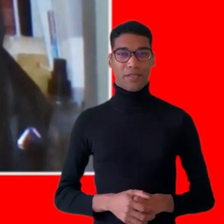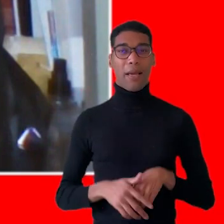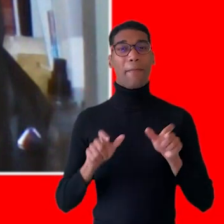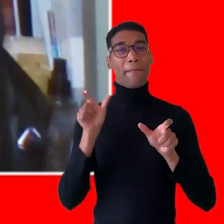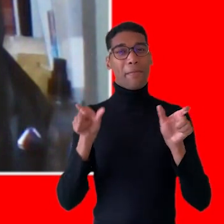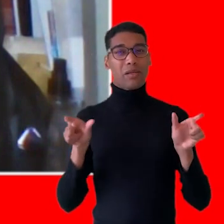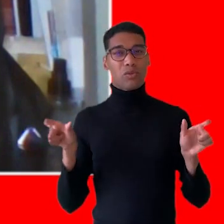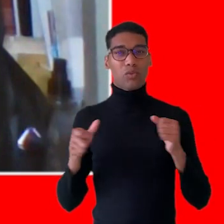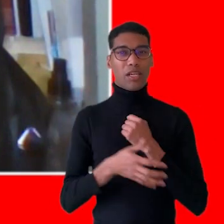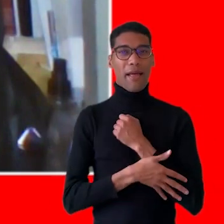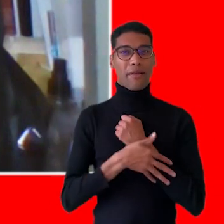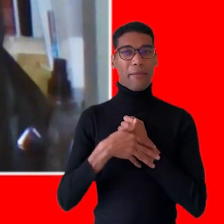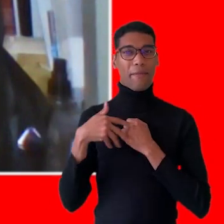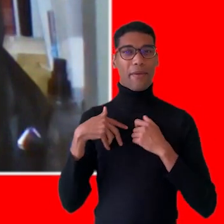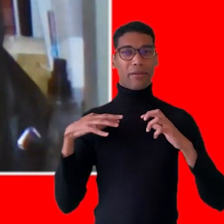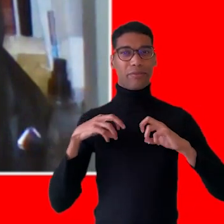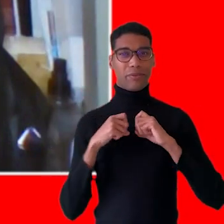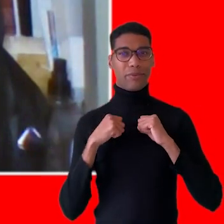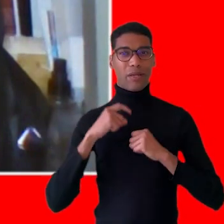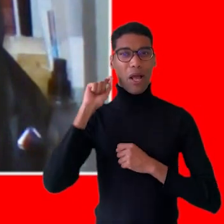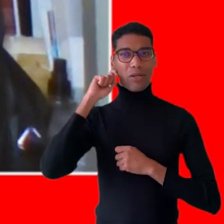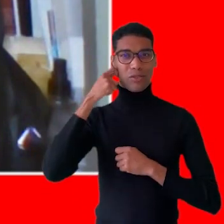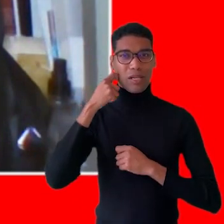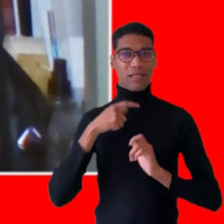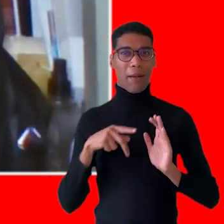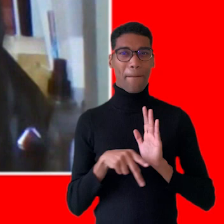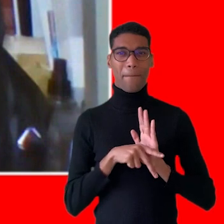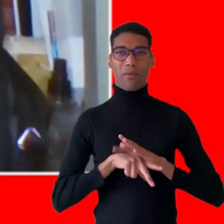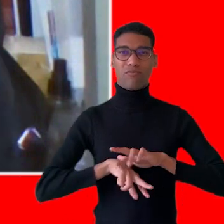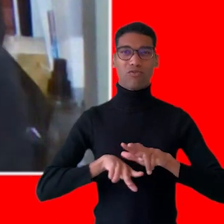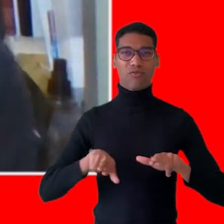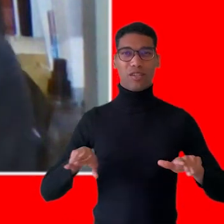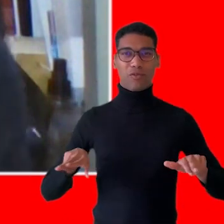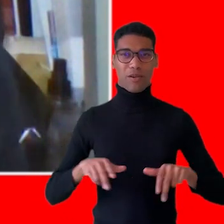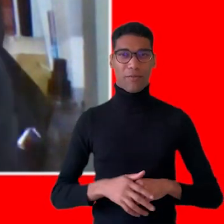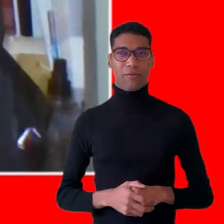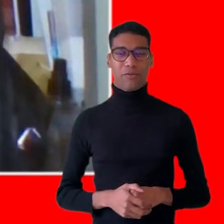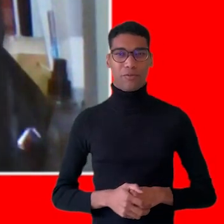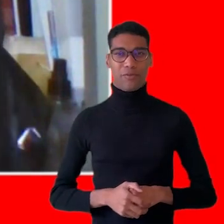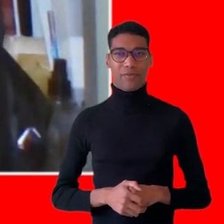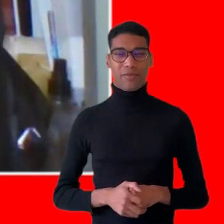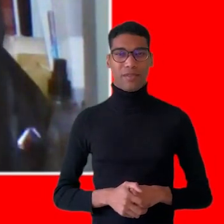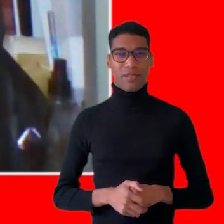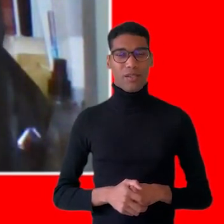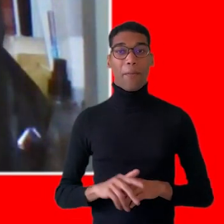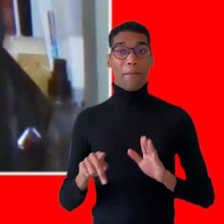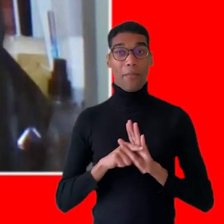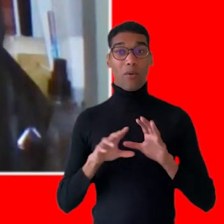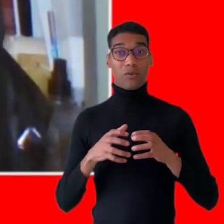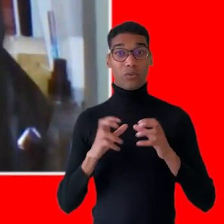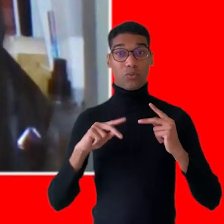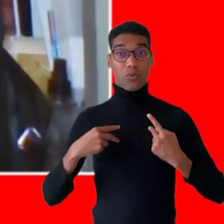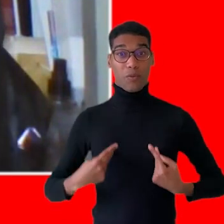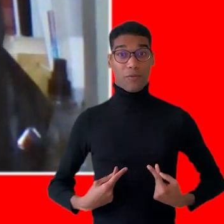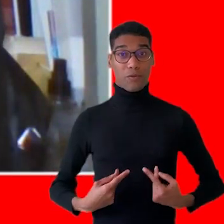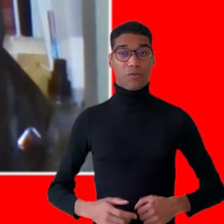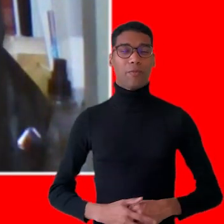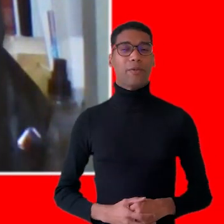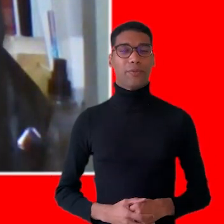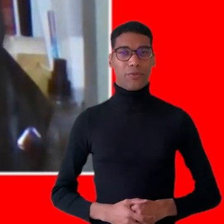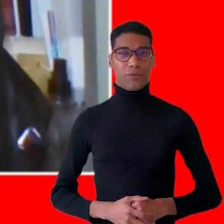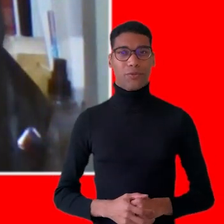Pessoas da pele escura, pertencentes a vários ramos dos grupos humanos,